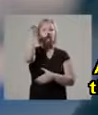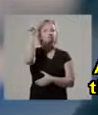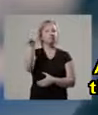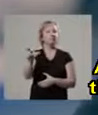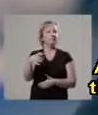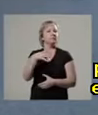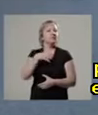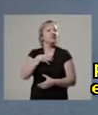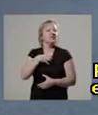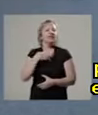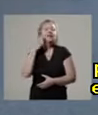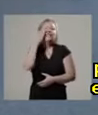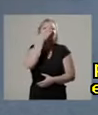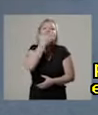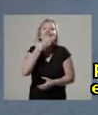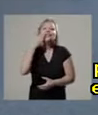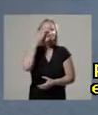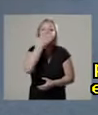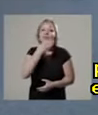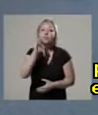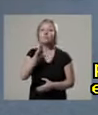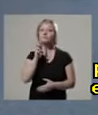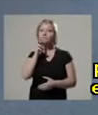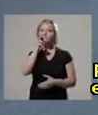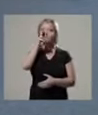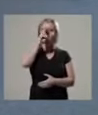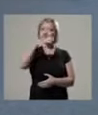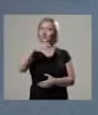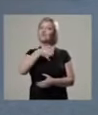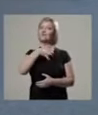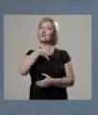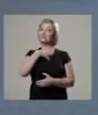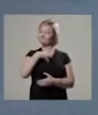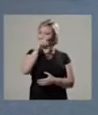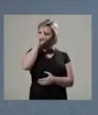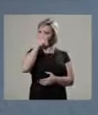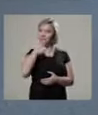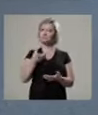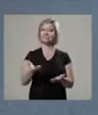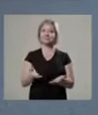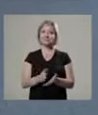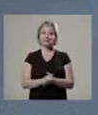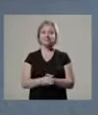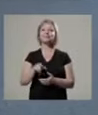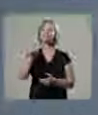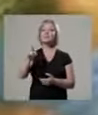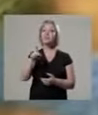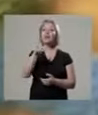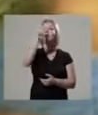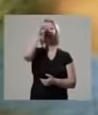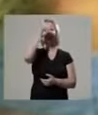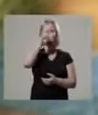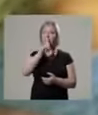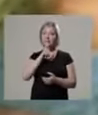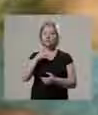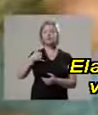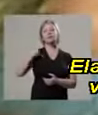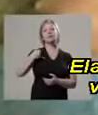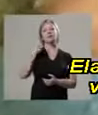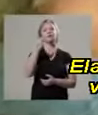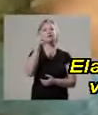tinha essa liderança por uma pessoa extremamente doce, né? Mas muito forte, né? Muito